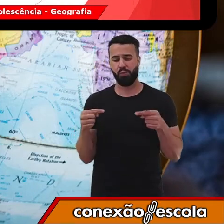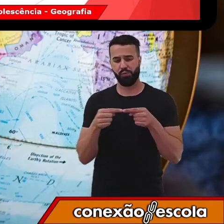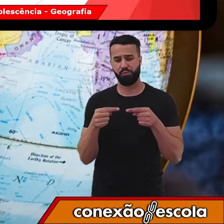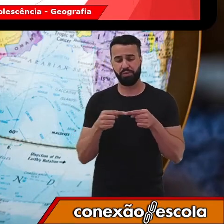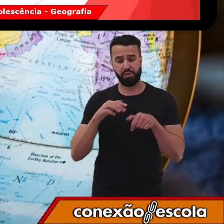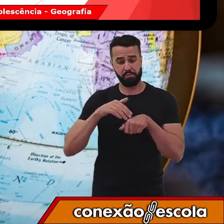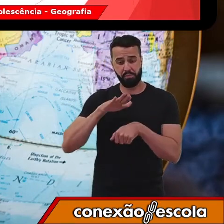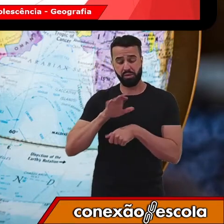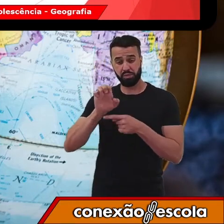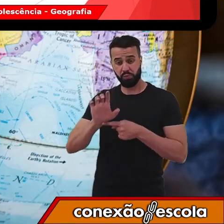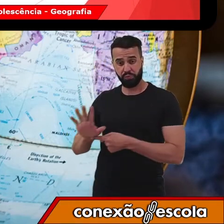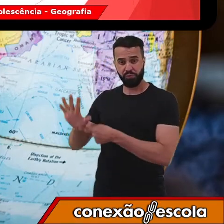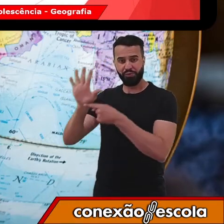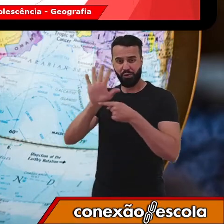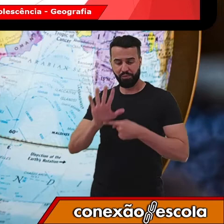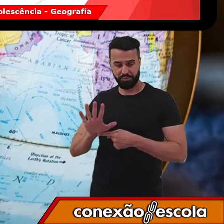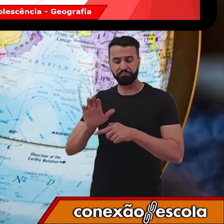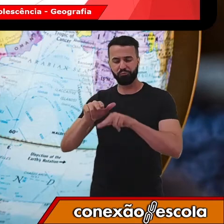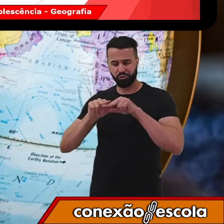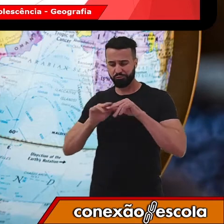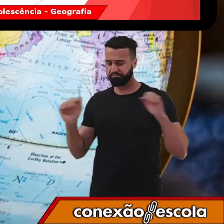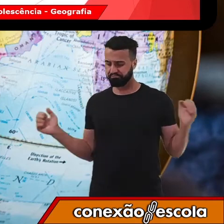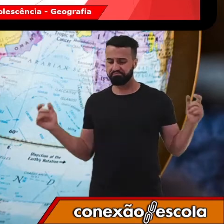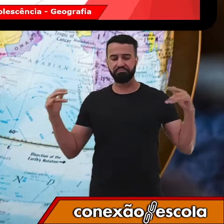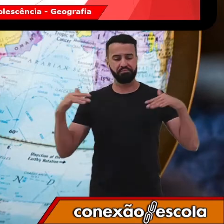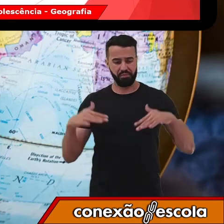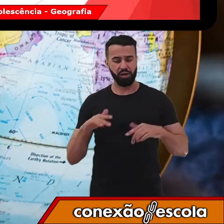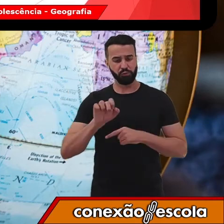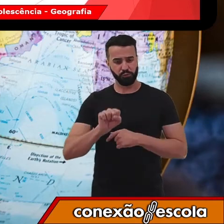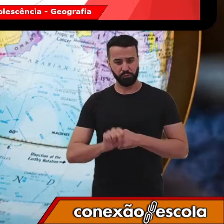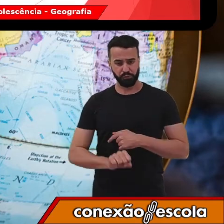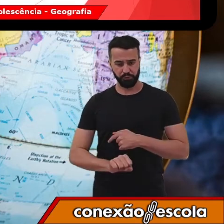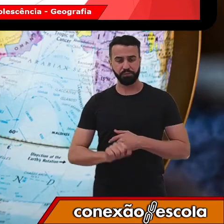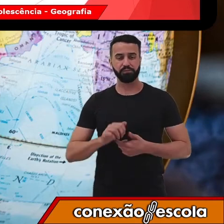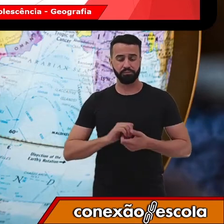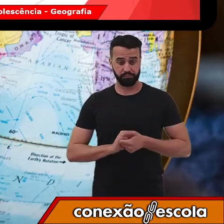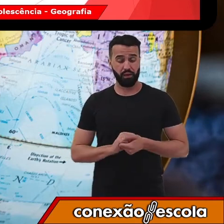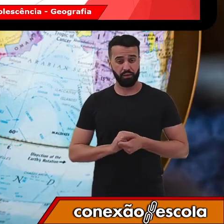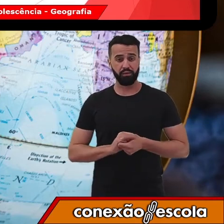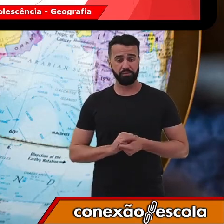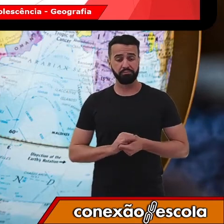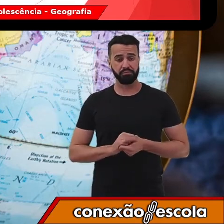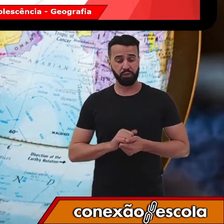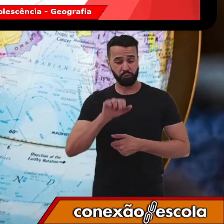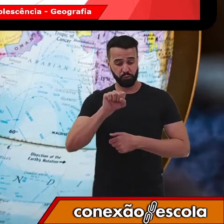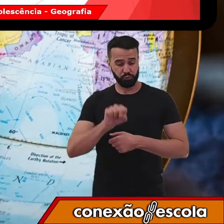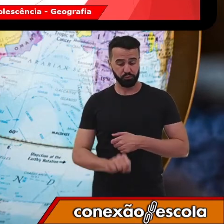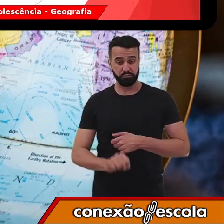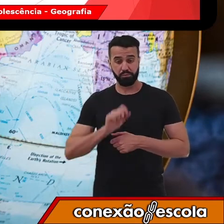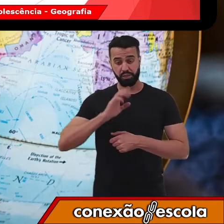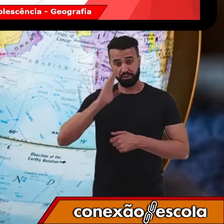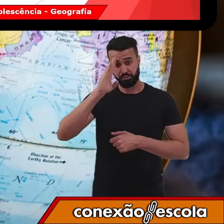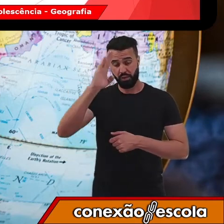europeu, esses imigrantes acabaram escolhendo essa região brasileira. E ela é a região do Brasil que mais